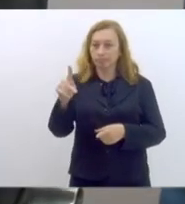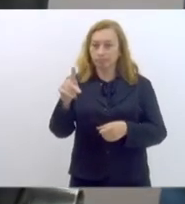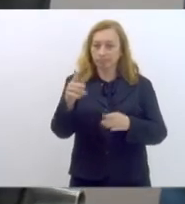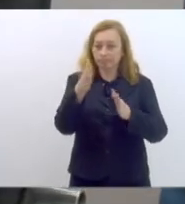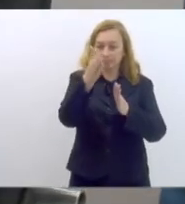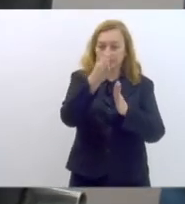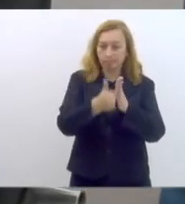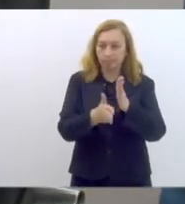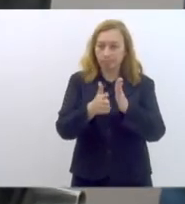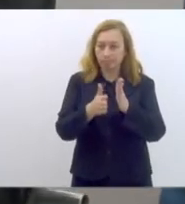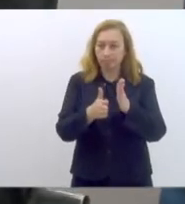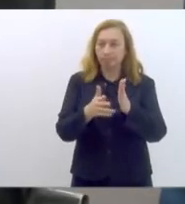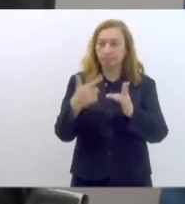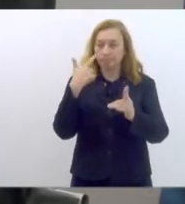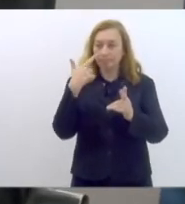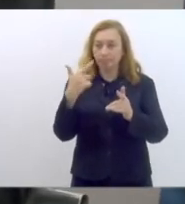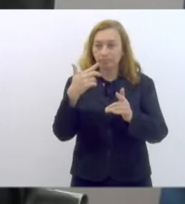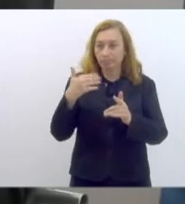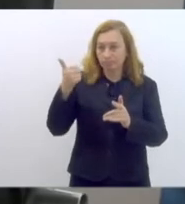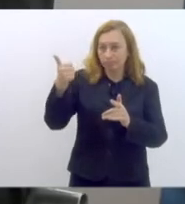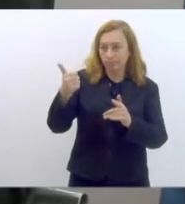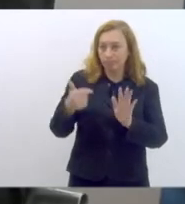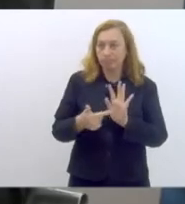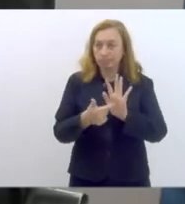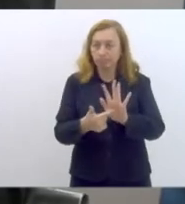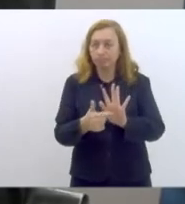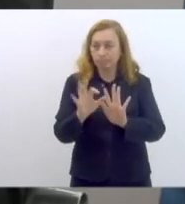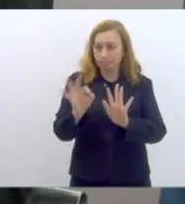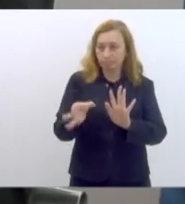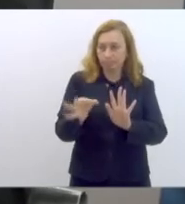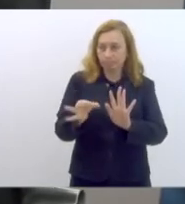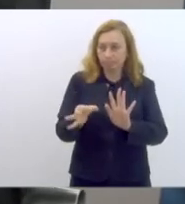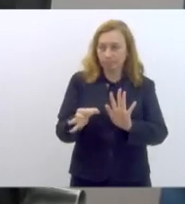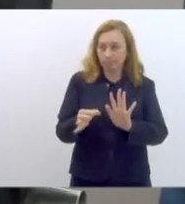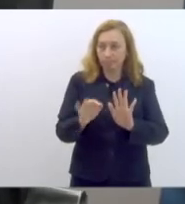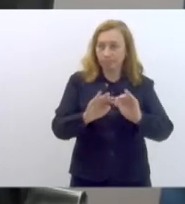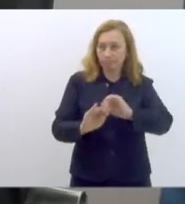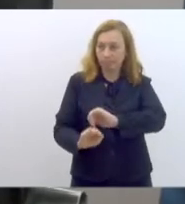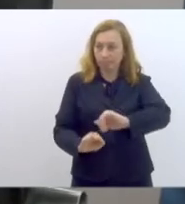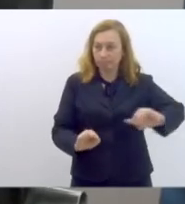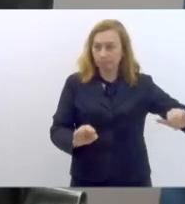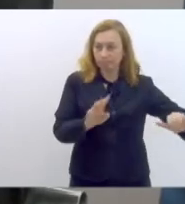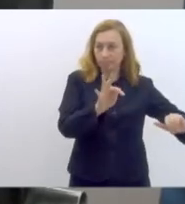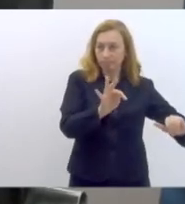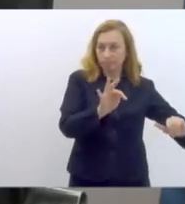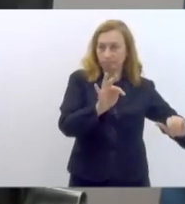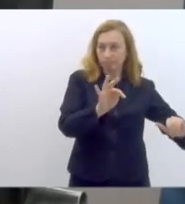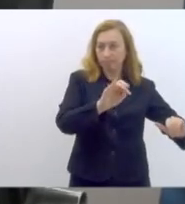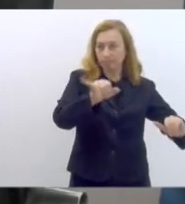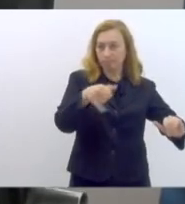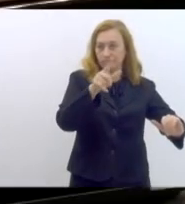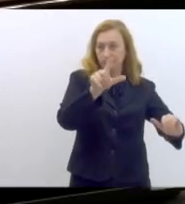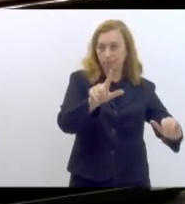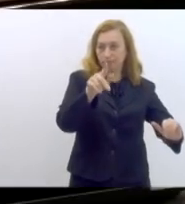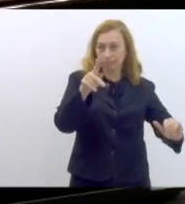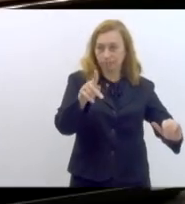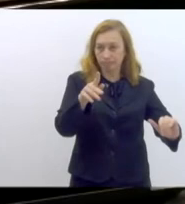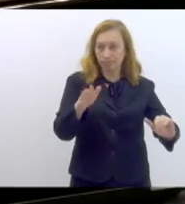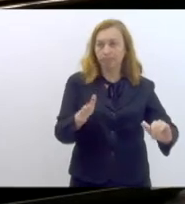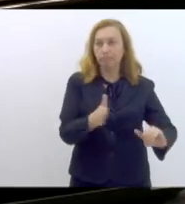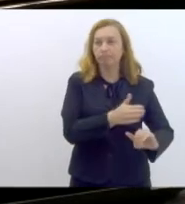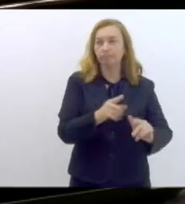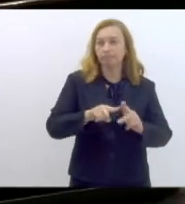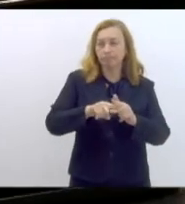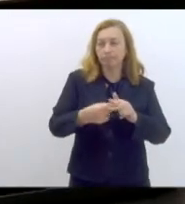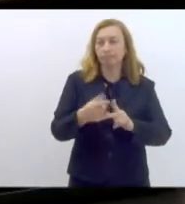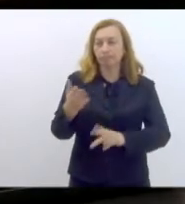porque desnecessário estar mostrando que o TJLP está fora de... Pode deixar, a gente fica à disposição para fazer qualquer ajuste.